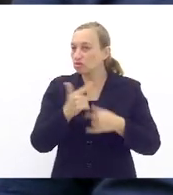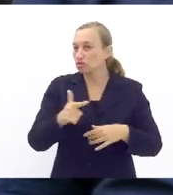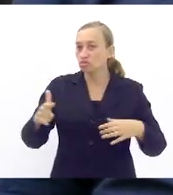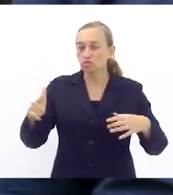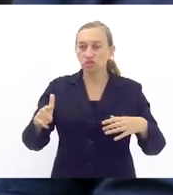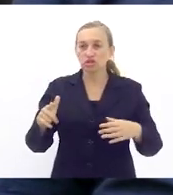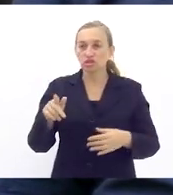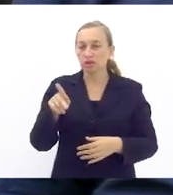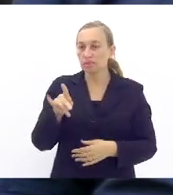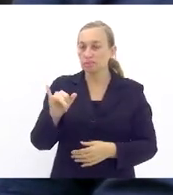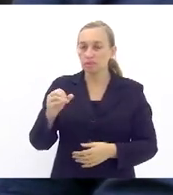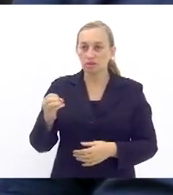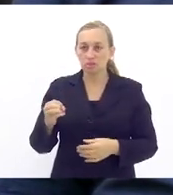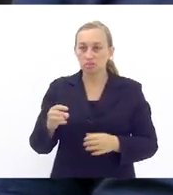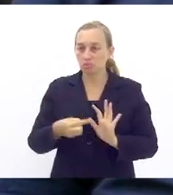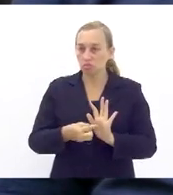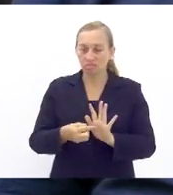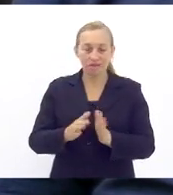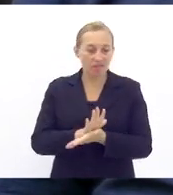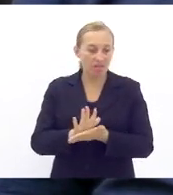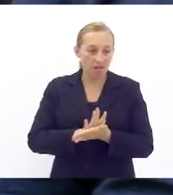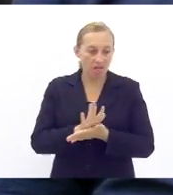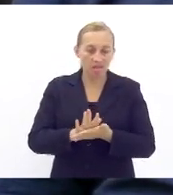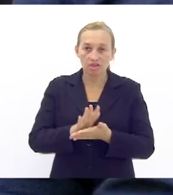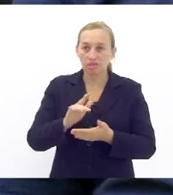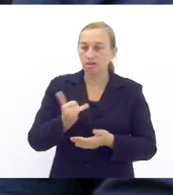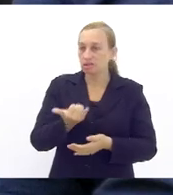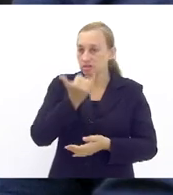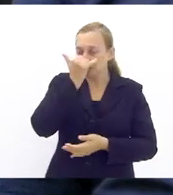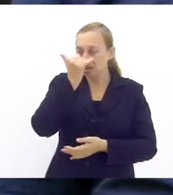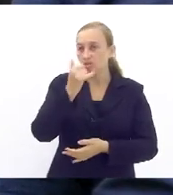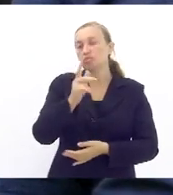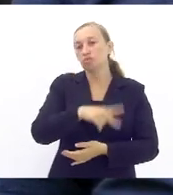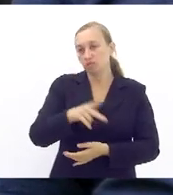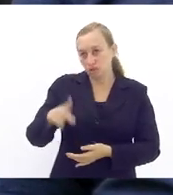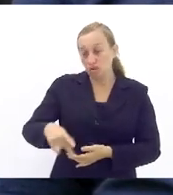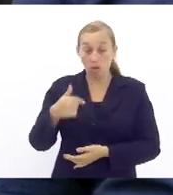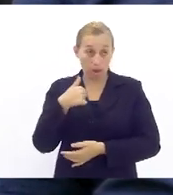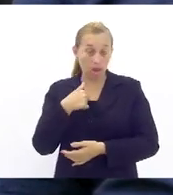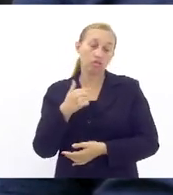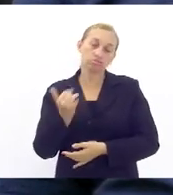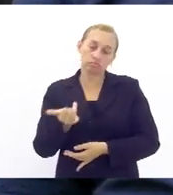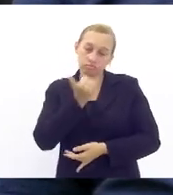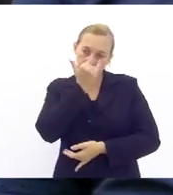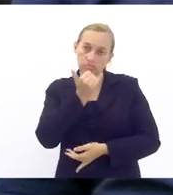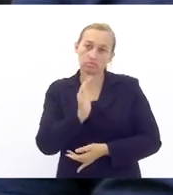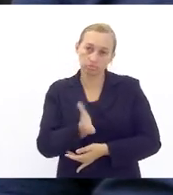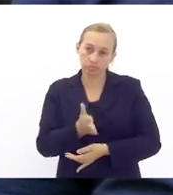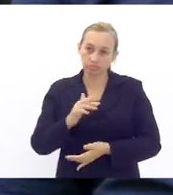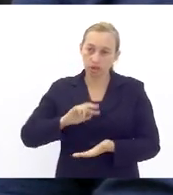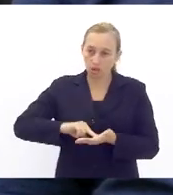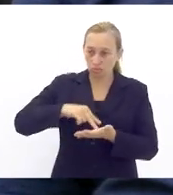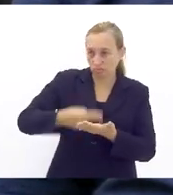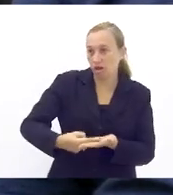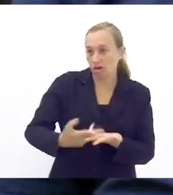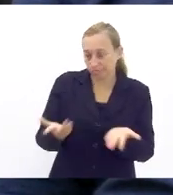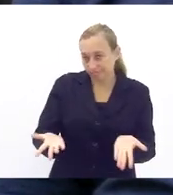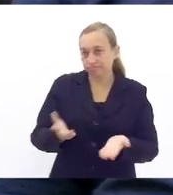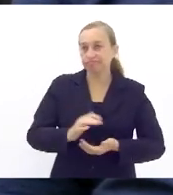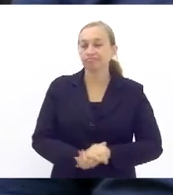no piso algumas pessoas sofreram acidente professores sofreram acidente eu mesmo sofri um acidente eu caí do palco do teatro